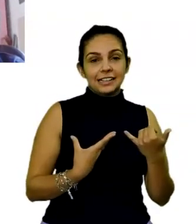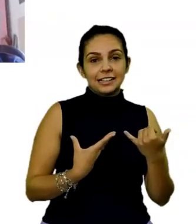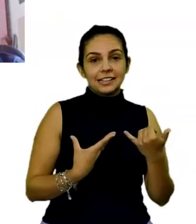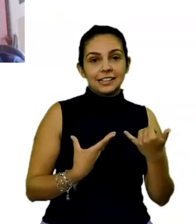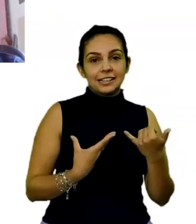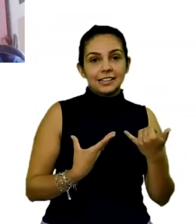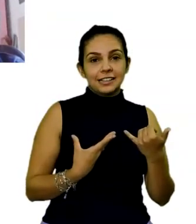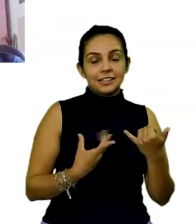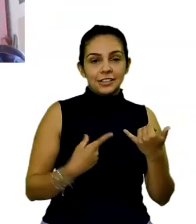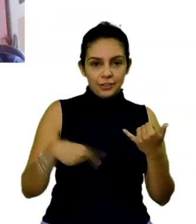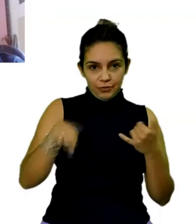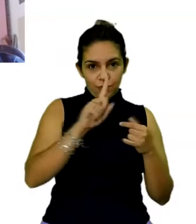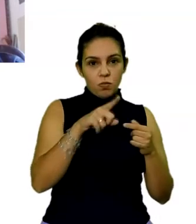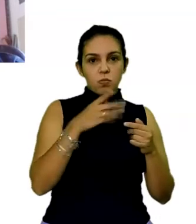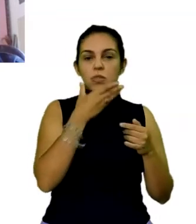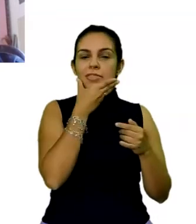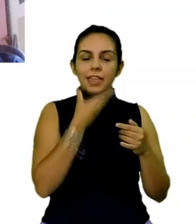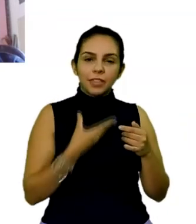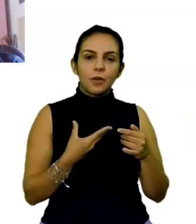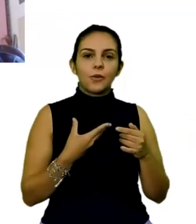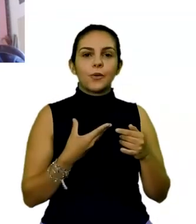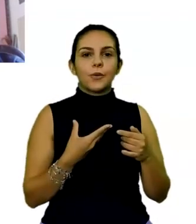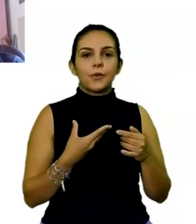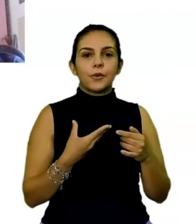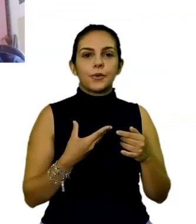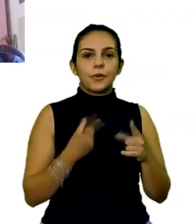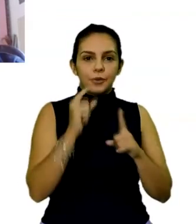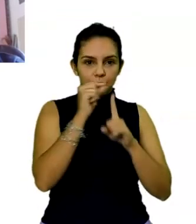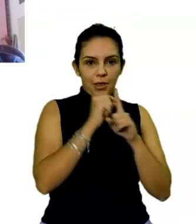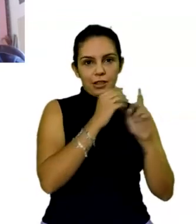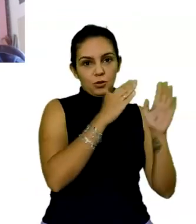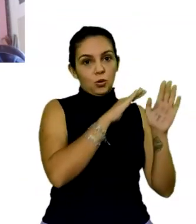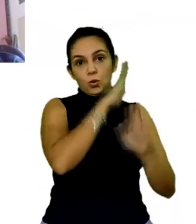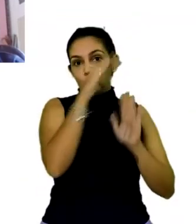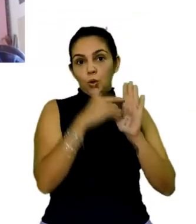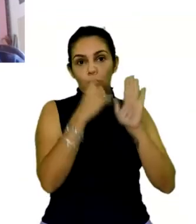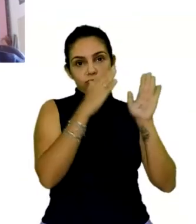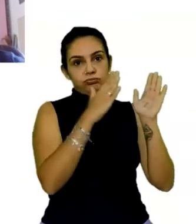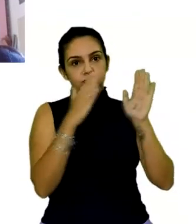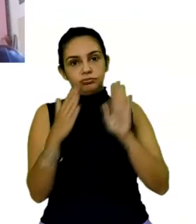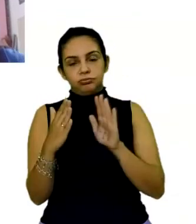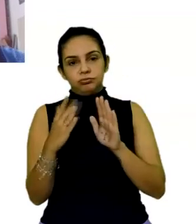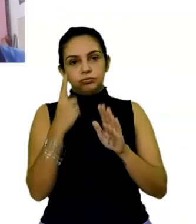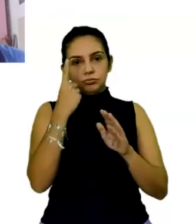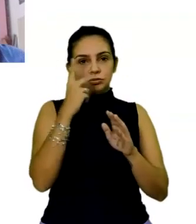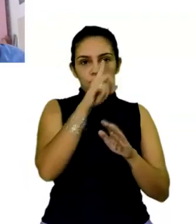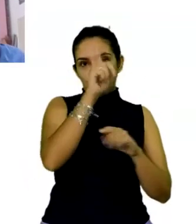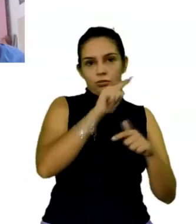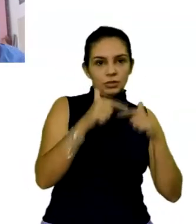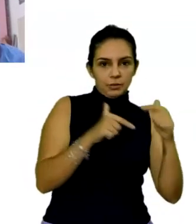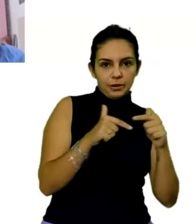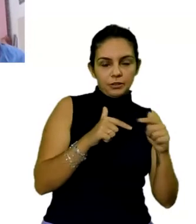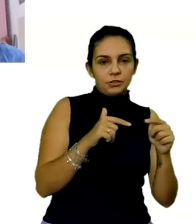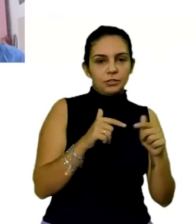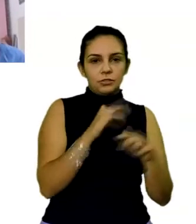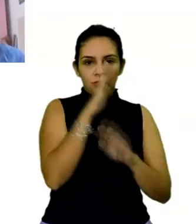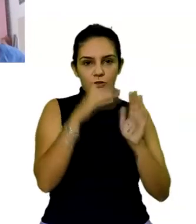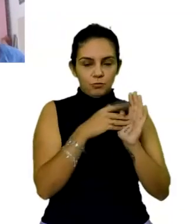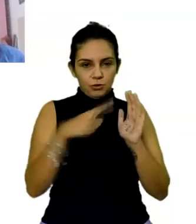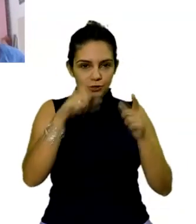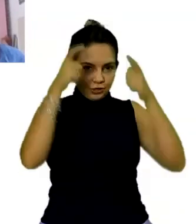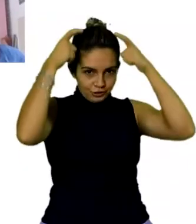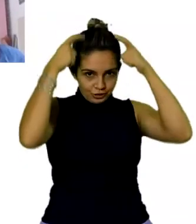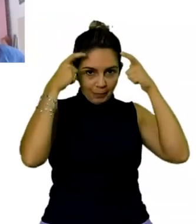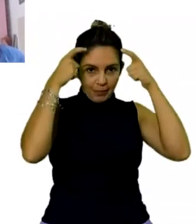que eles até comemoram o Natal o mês inteiro. Um dia no trabalho, um dia e tal, todo mundo anda com